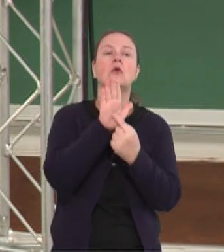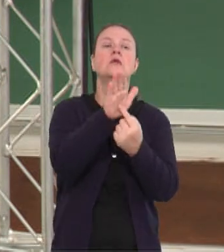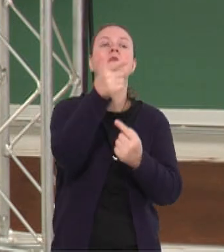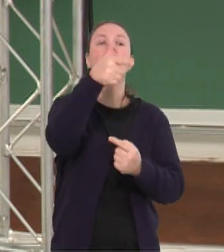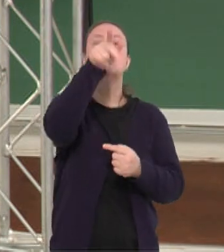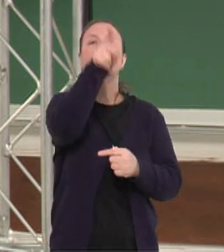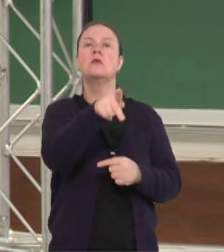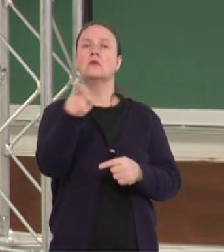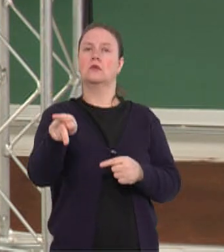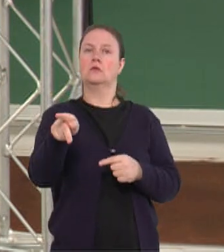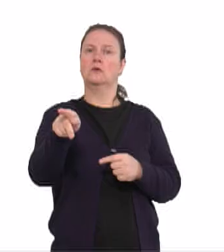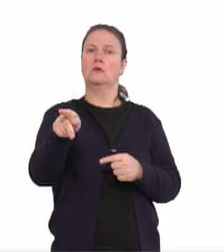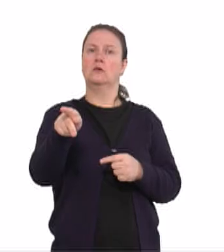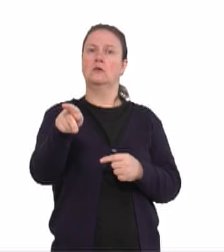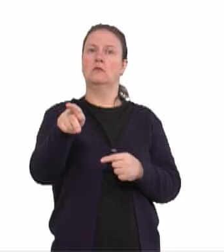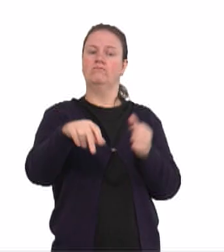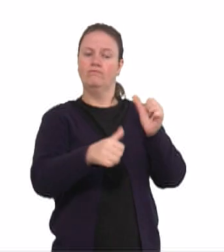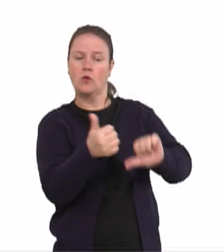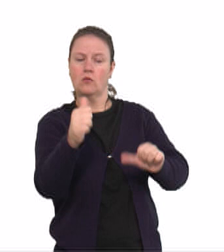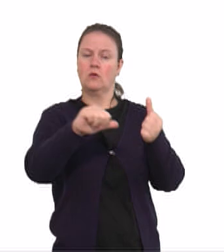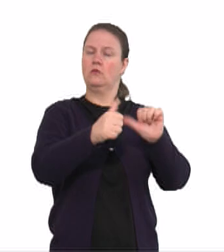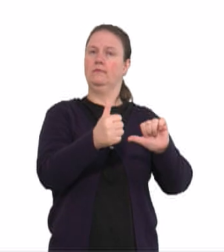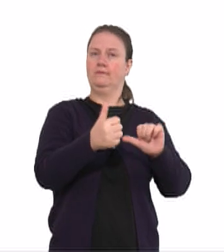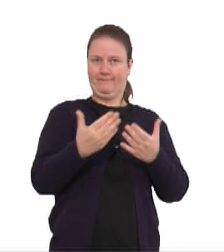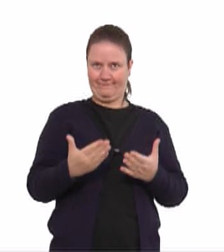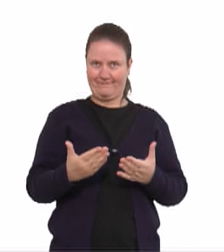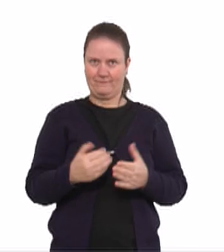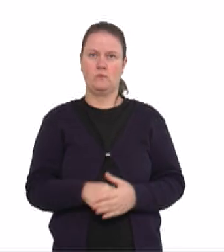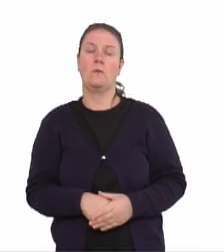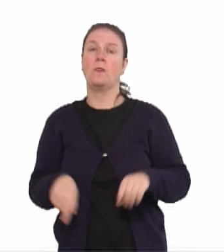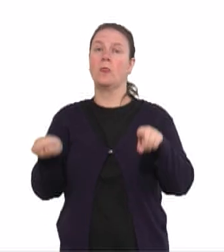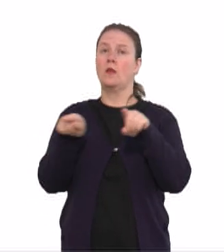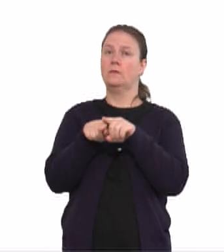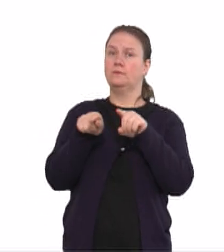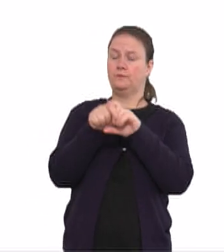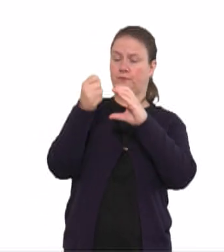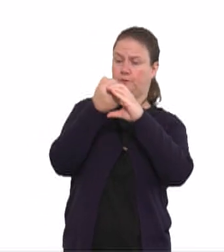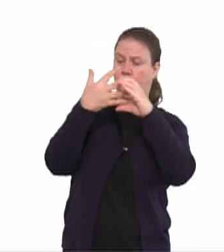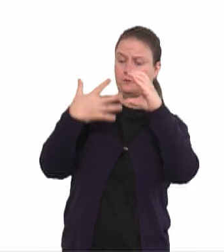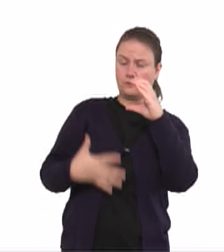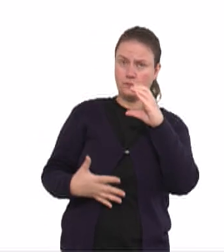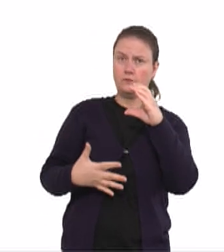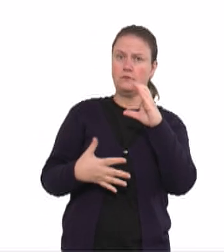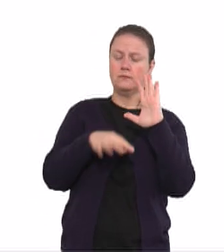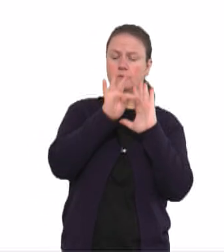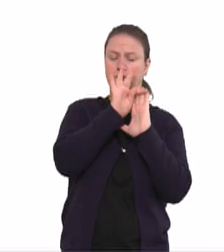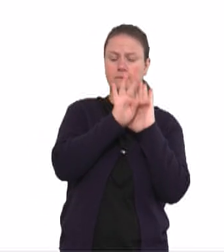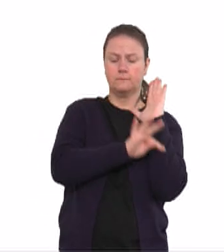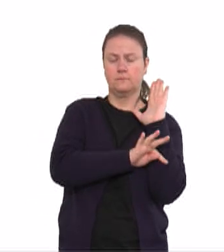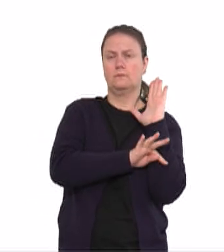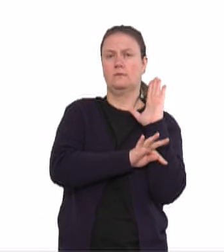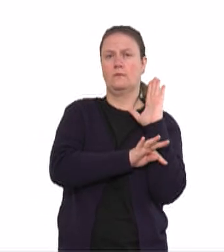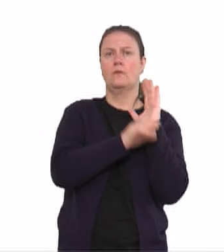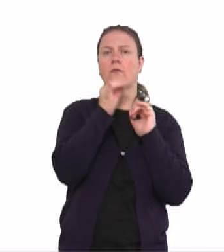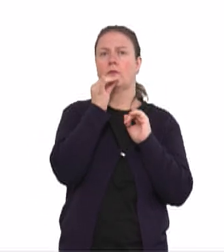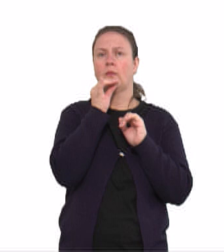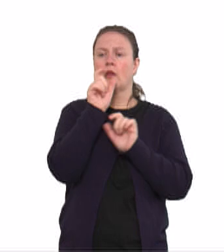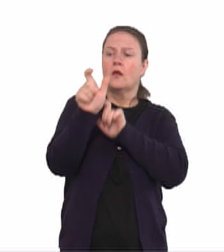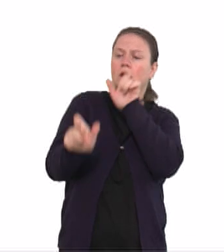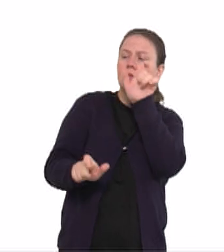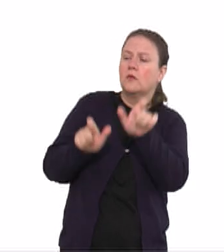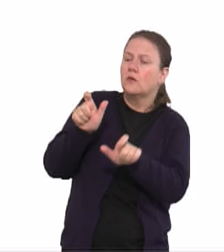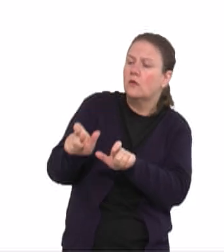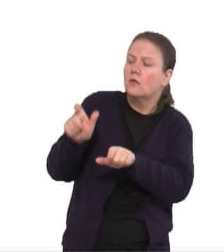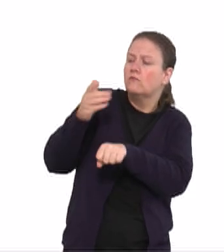Revisão. Categorias da narrativa. Já falamos. Narrador, aquele que conta a história. Personagem, aquele que pratica